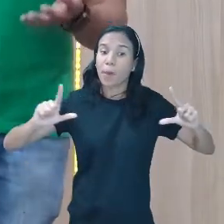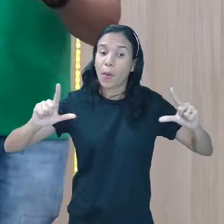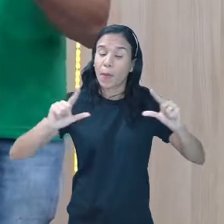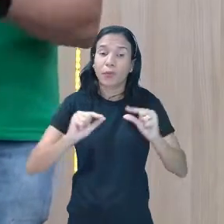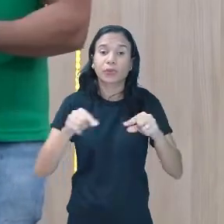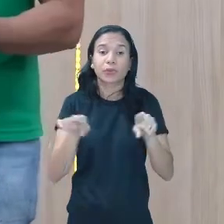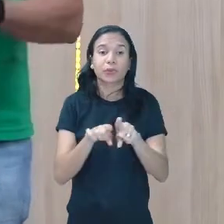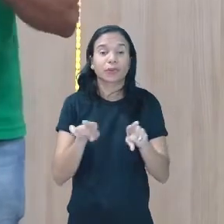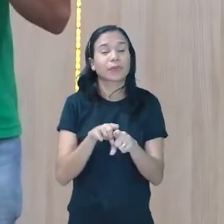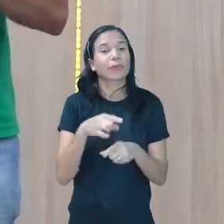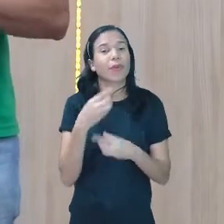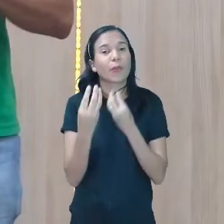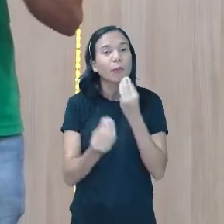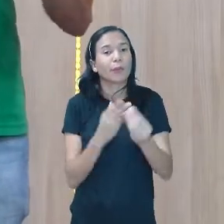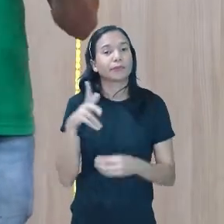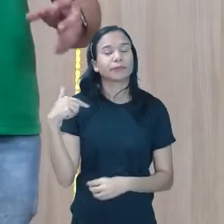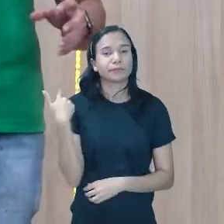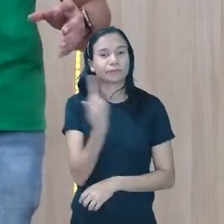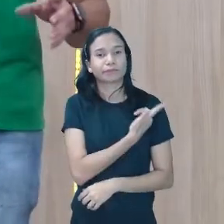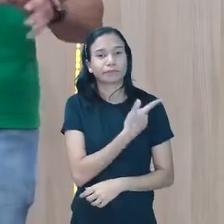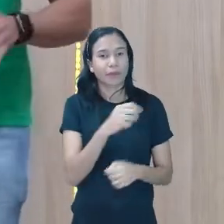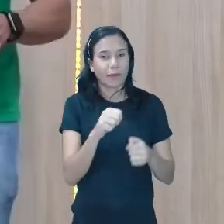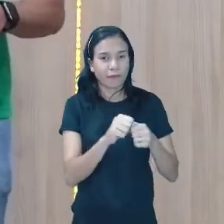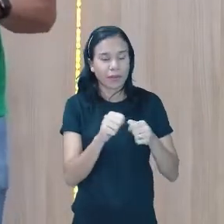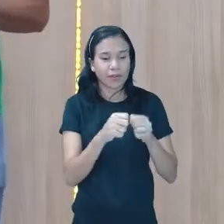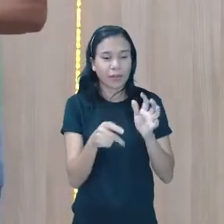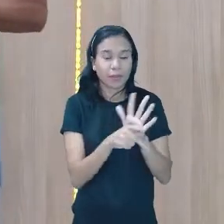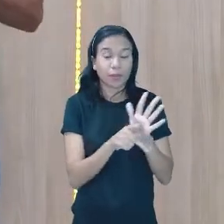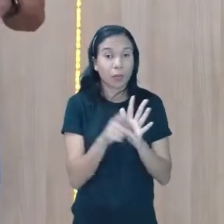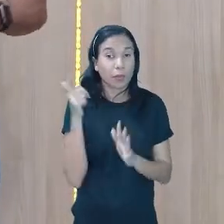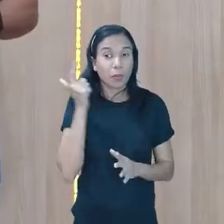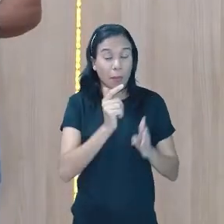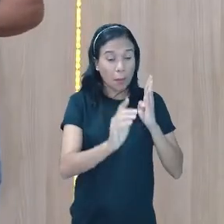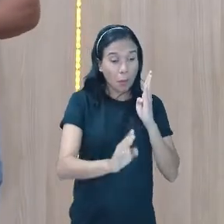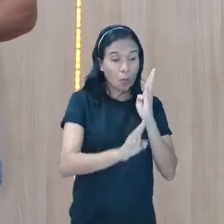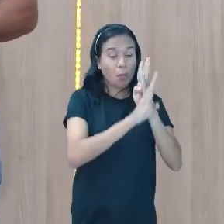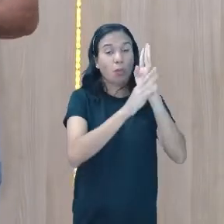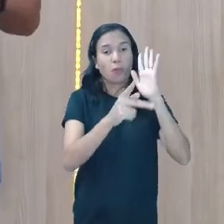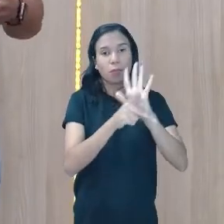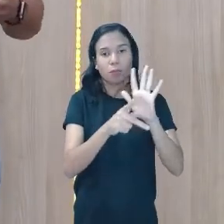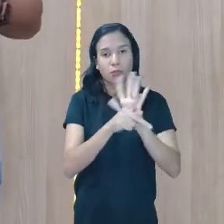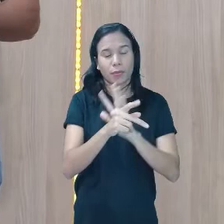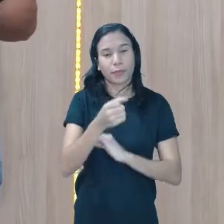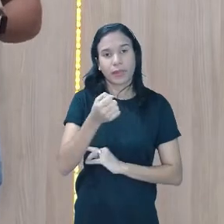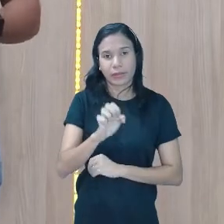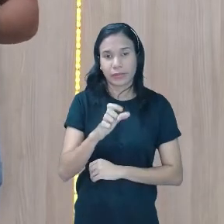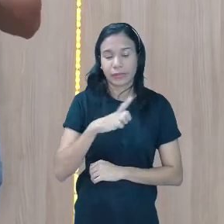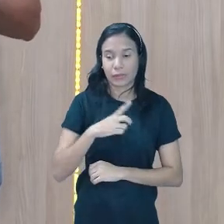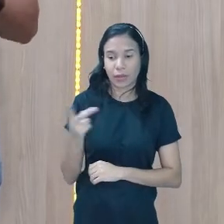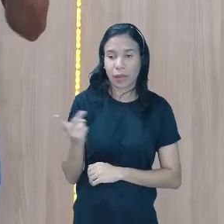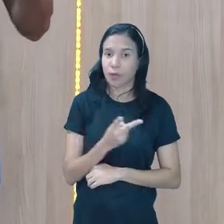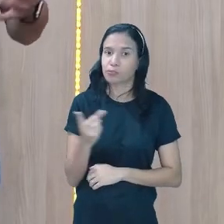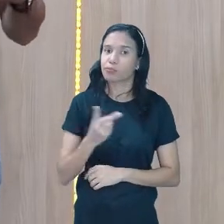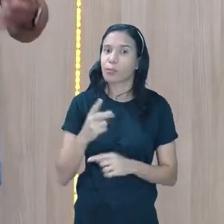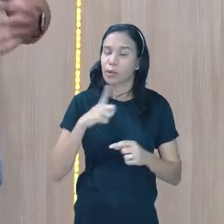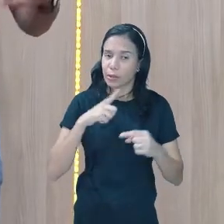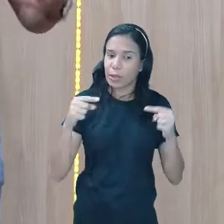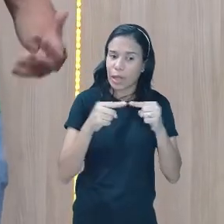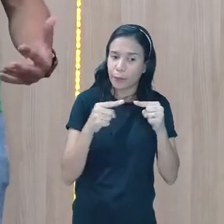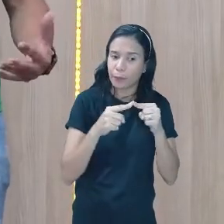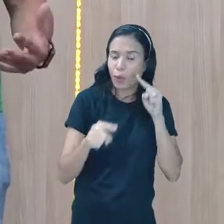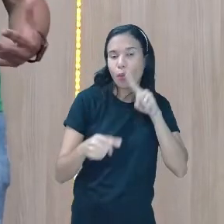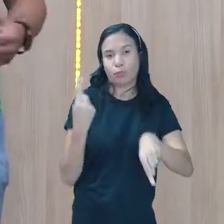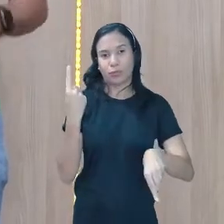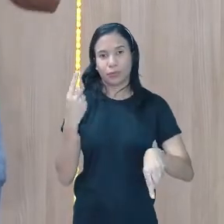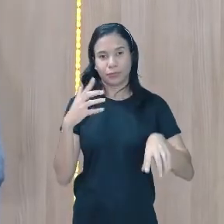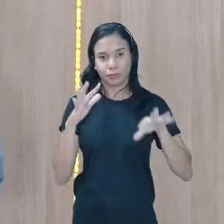e essa é a ideia de como a gente faz, tá, para encontrar se essas duas razões formam ou não